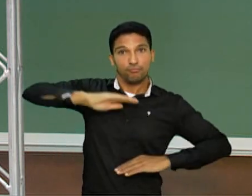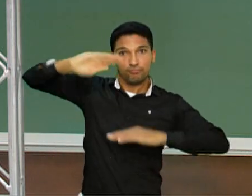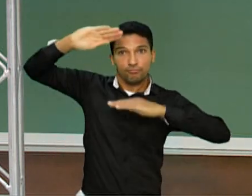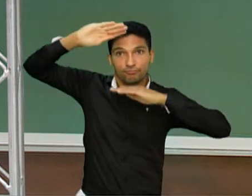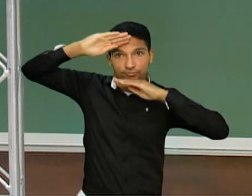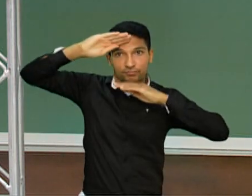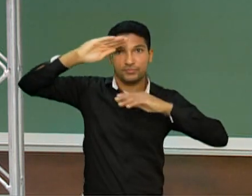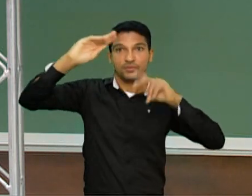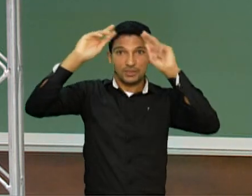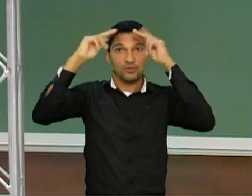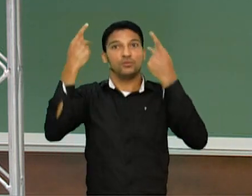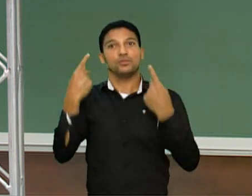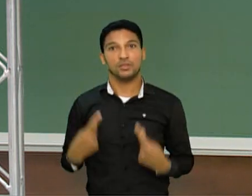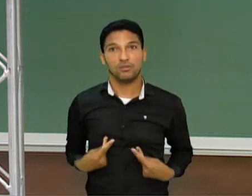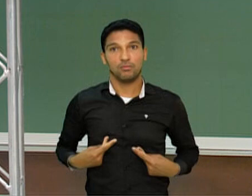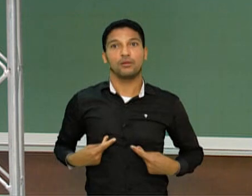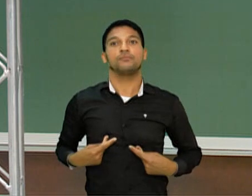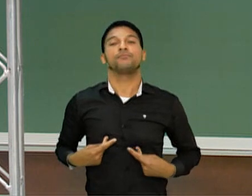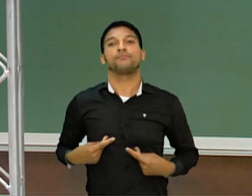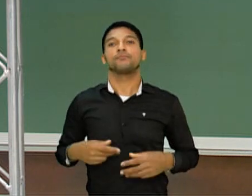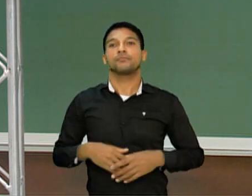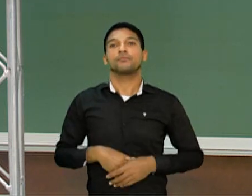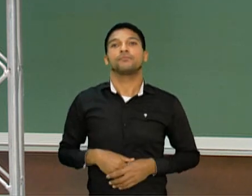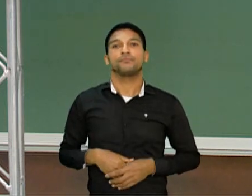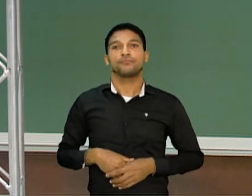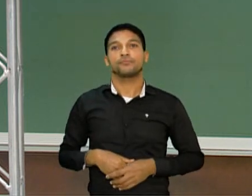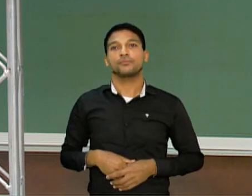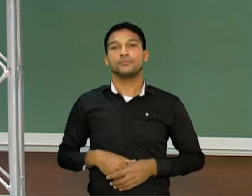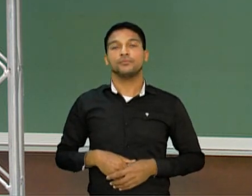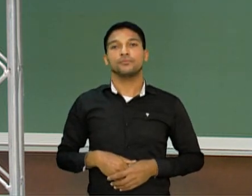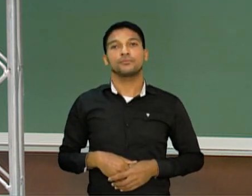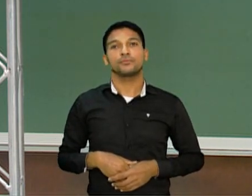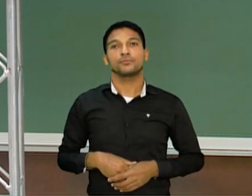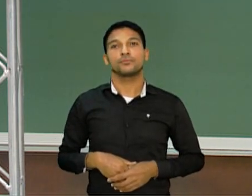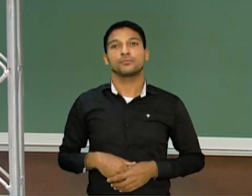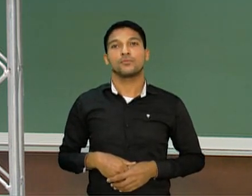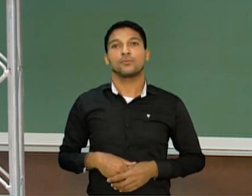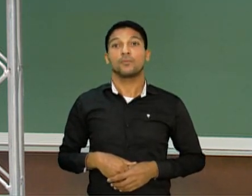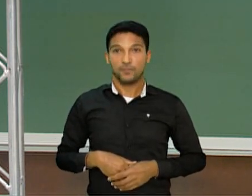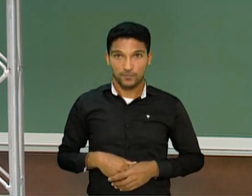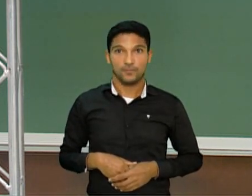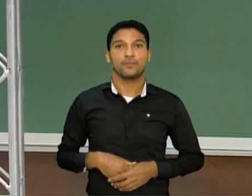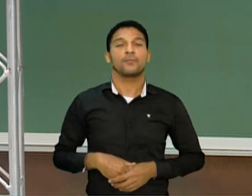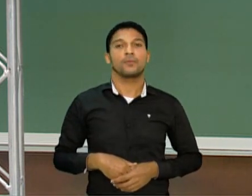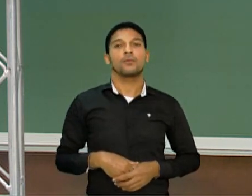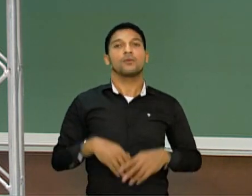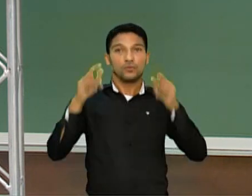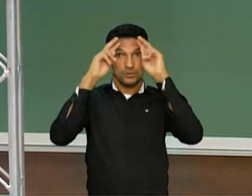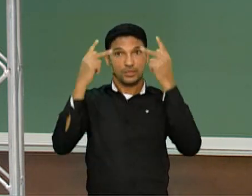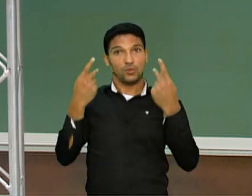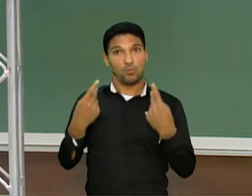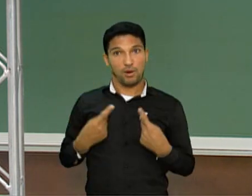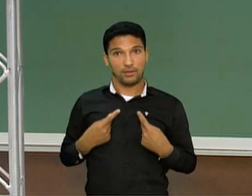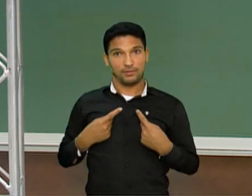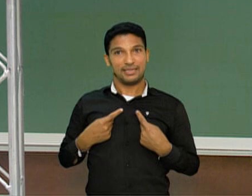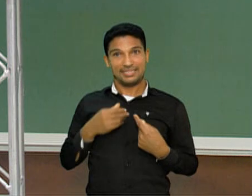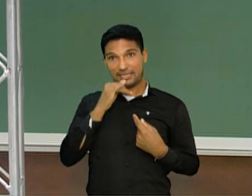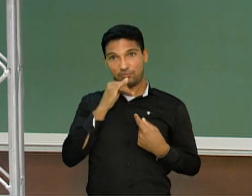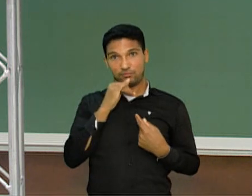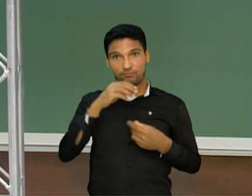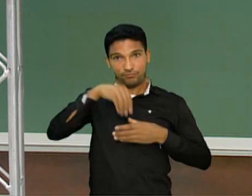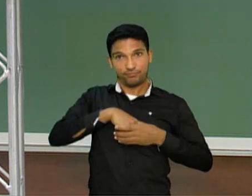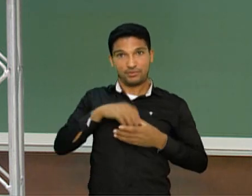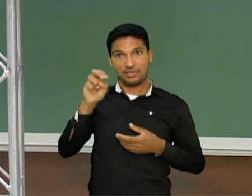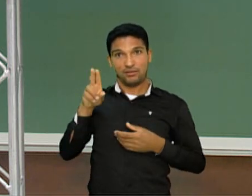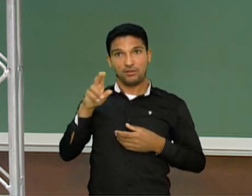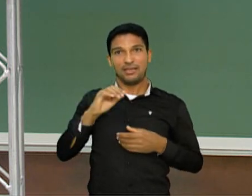partes distintas, ou seja, de certa forma até dividido. Então, por mais que o ser humano, eu, seja uma pessoa, mas